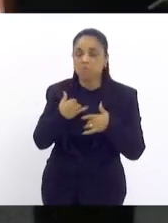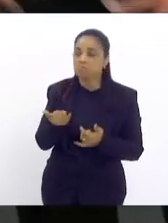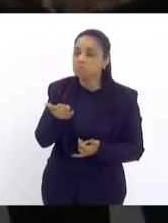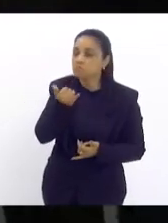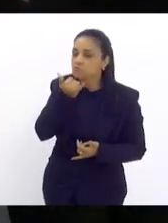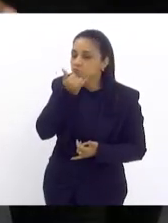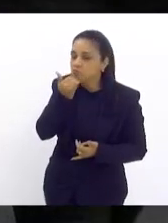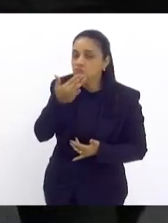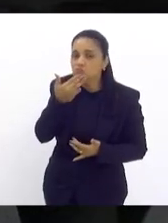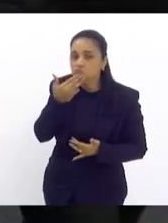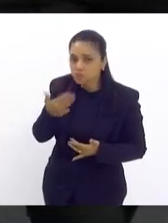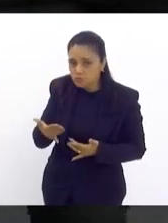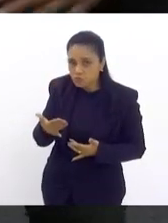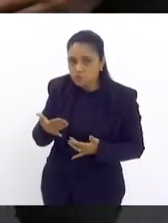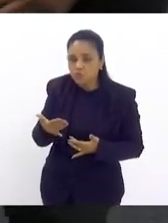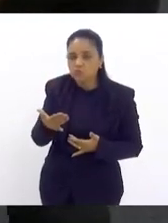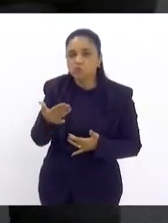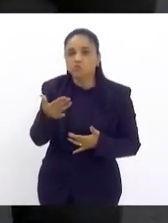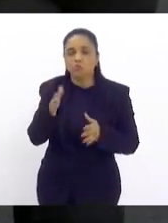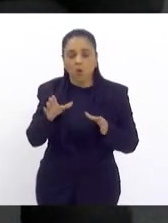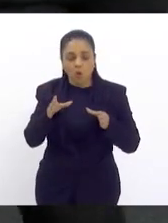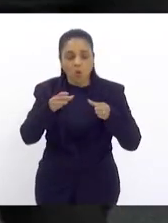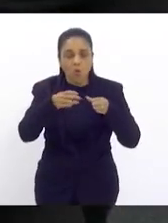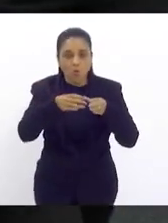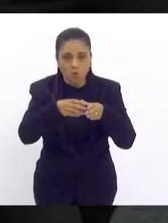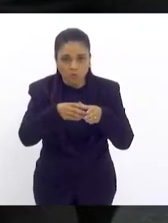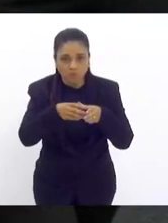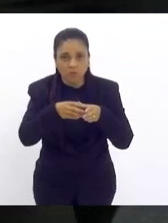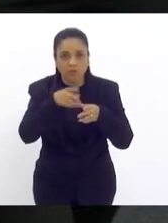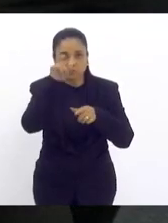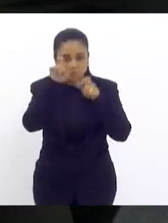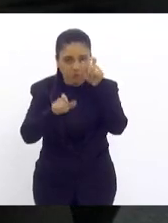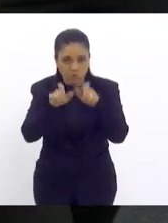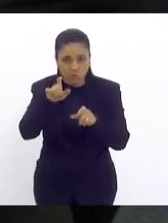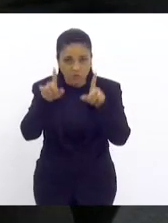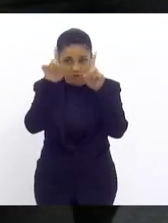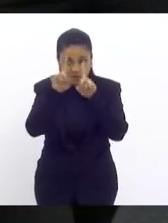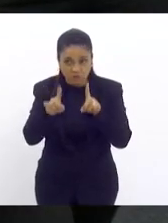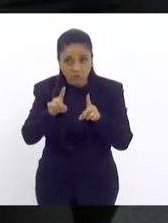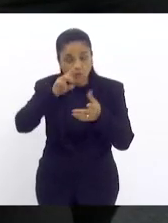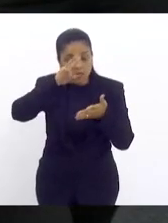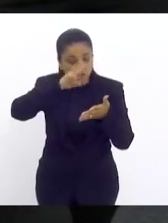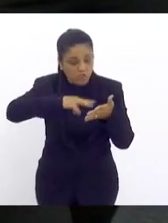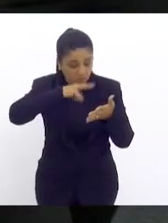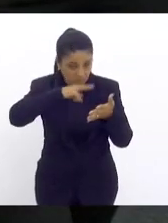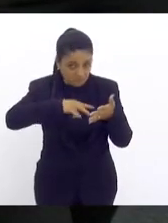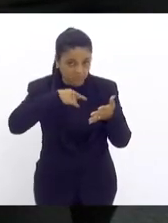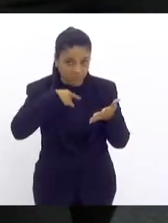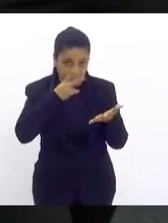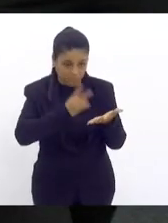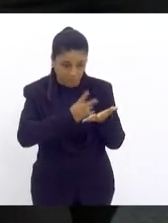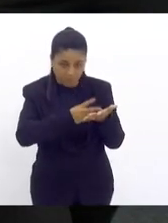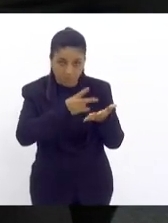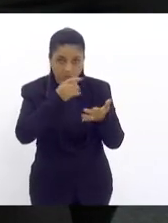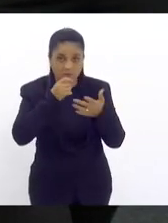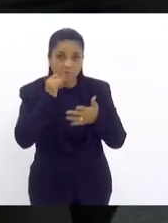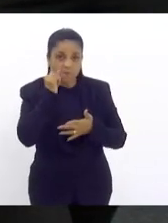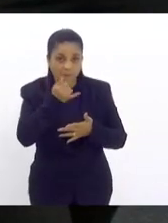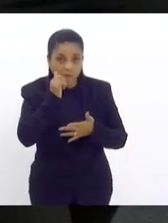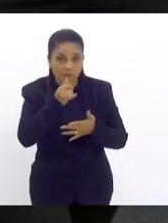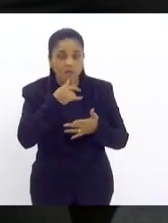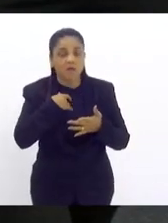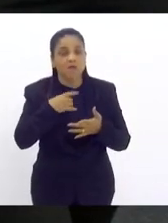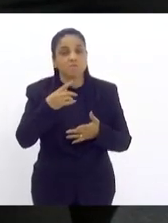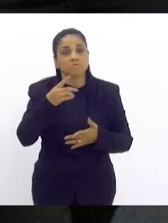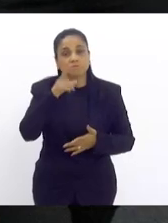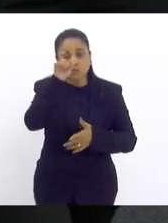que com toda com toda a comunidade pessoas com deficiência eu tô lendo exatamente o que ele falou é com pessoas com questões relacionadas à